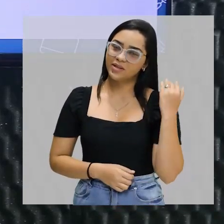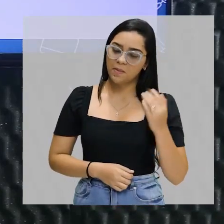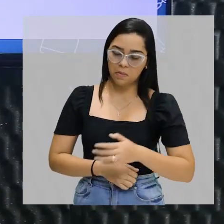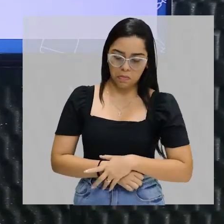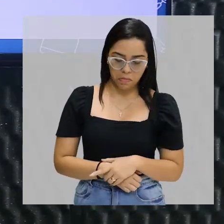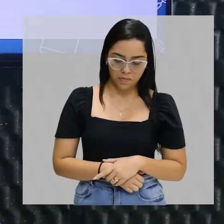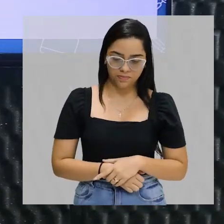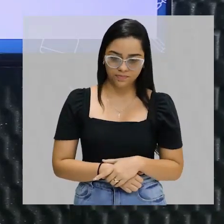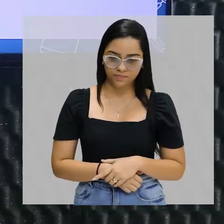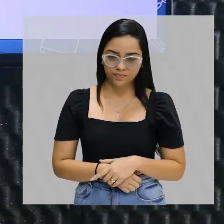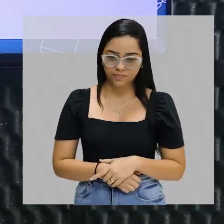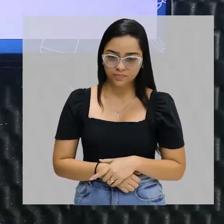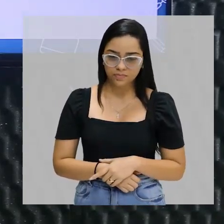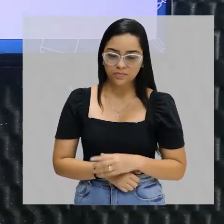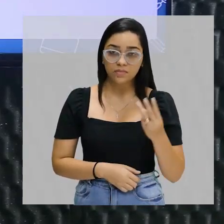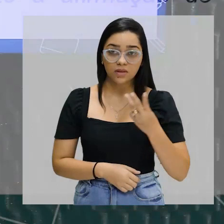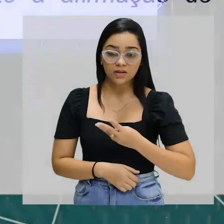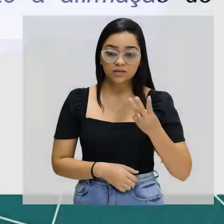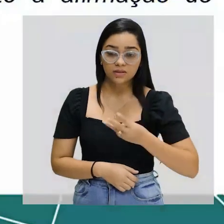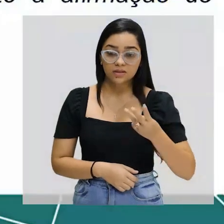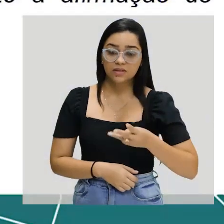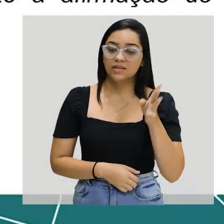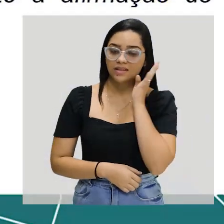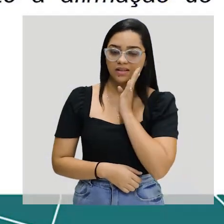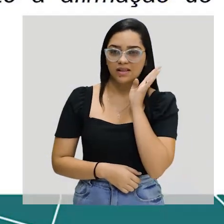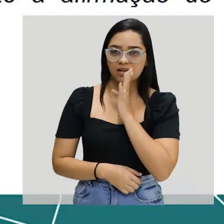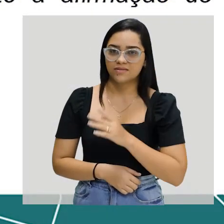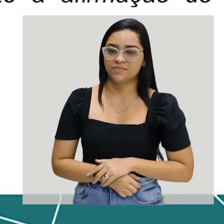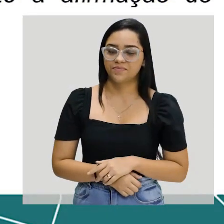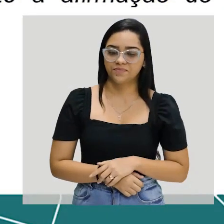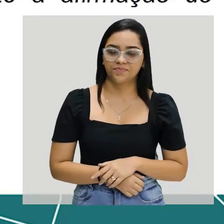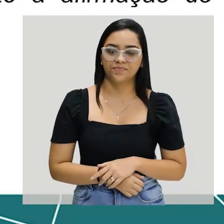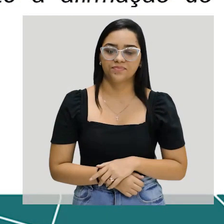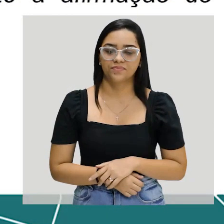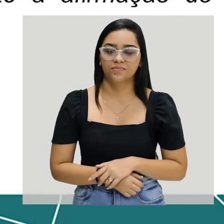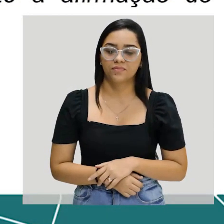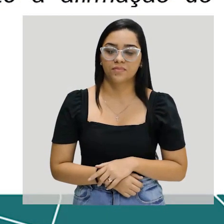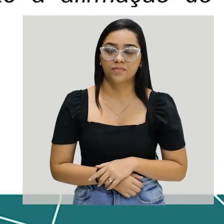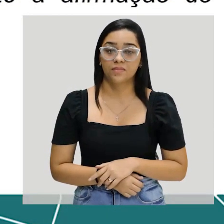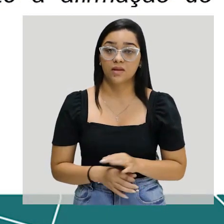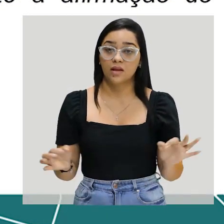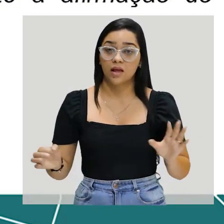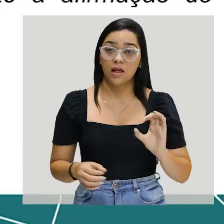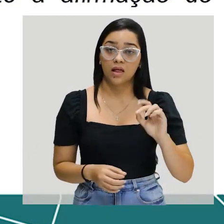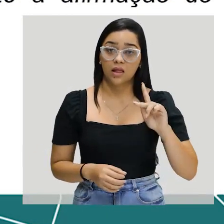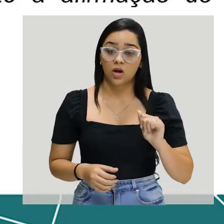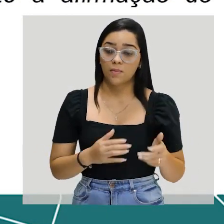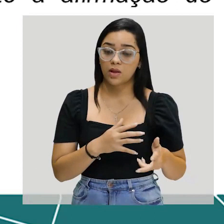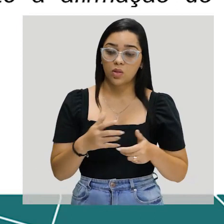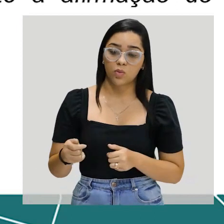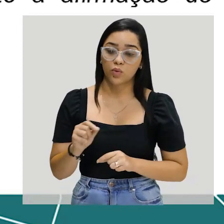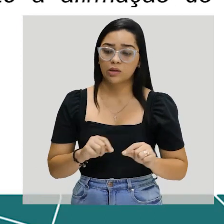bora para frente essa taça é a questão ela é muito legal galera olha o que ela te disse na última Copa do Mundo